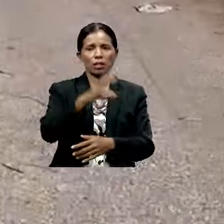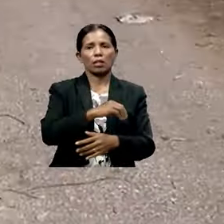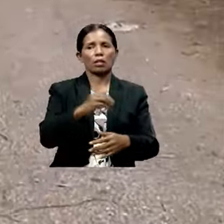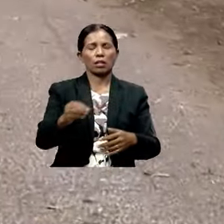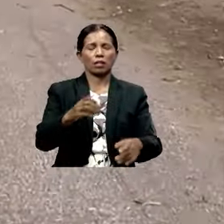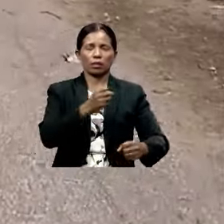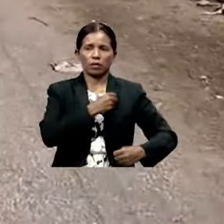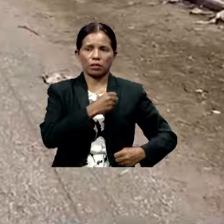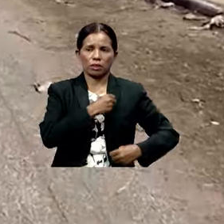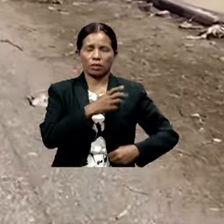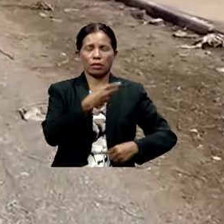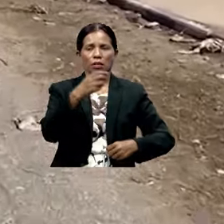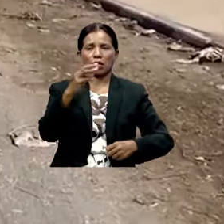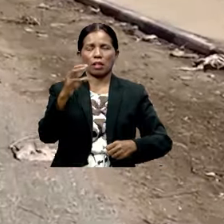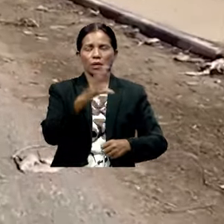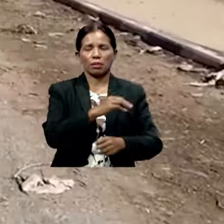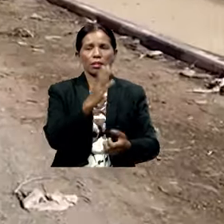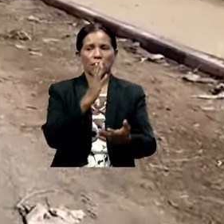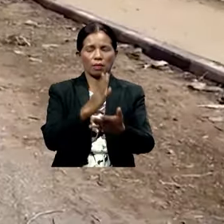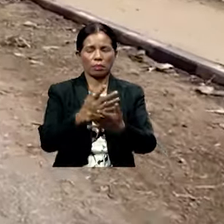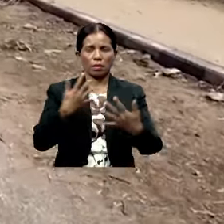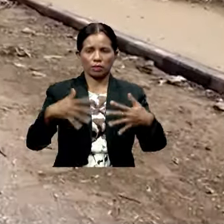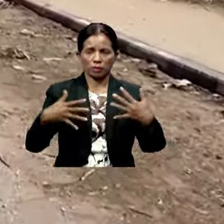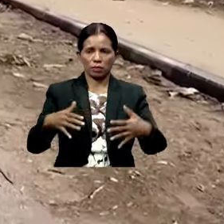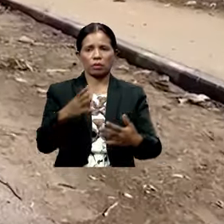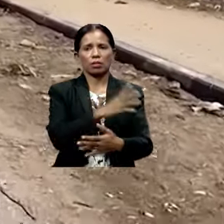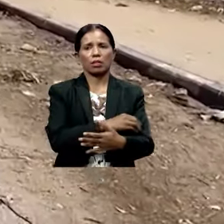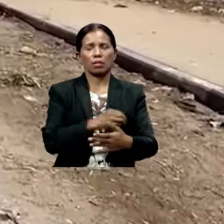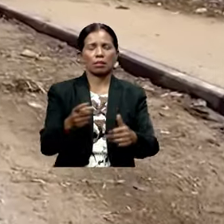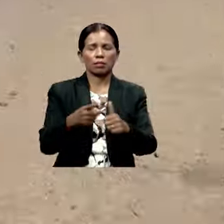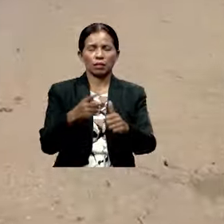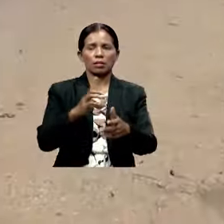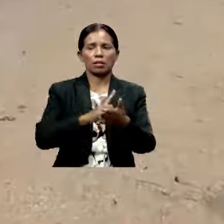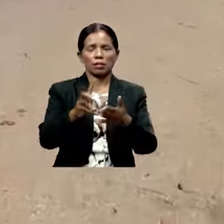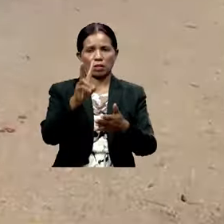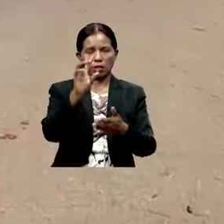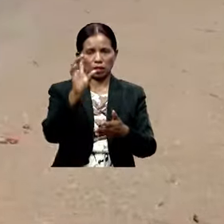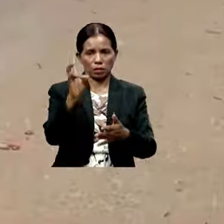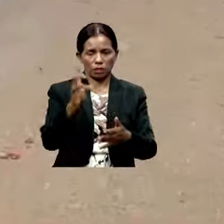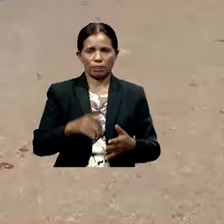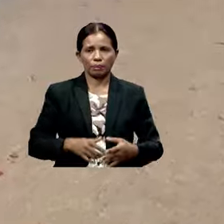tropa Israel ou Hamas ha para conflito temporário da hulu que a semana hitu nilaran.